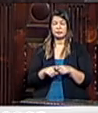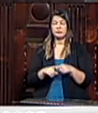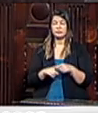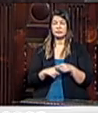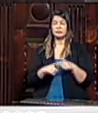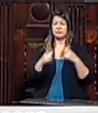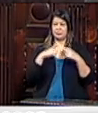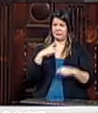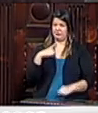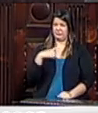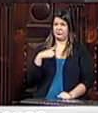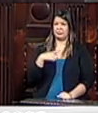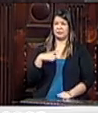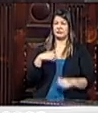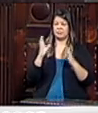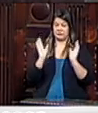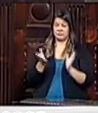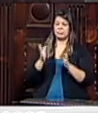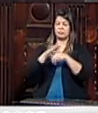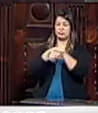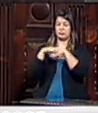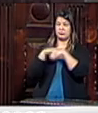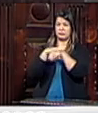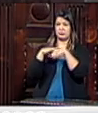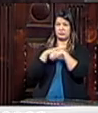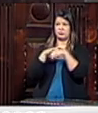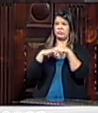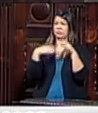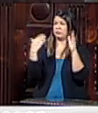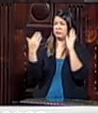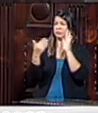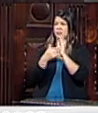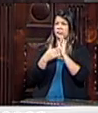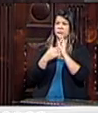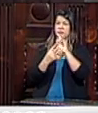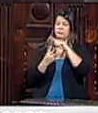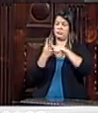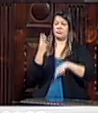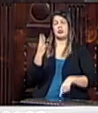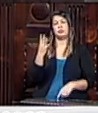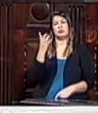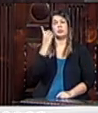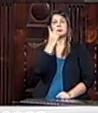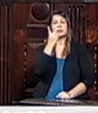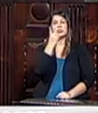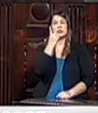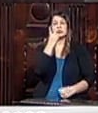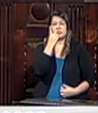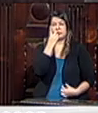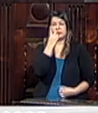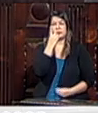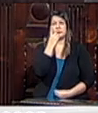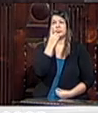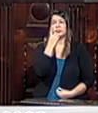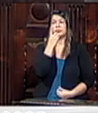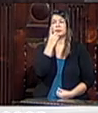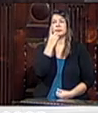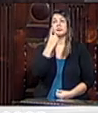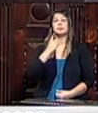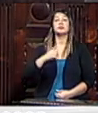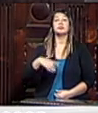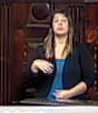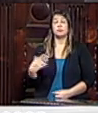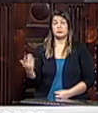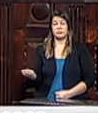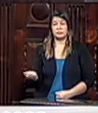tendo antes conversado com todos os 4 deputados, nas quais eu falei em nome